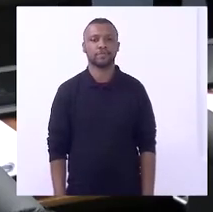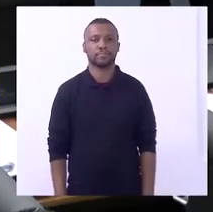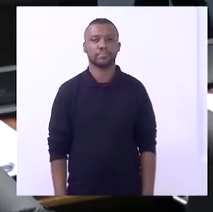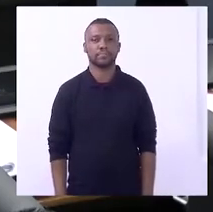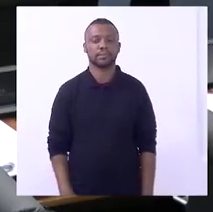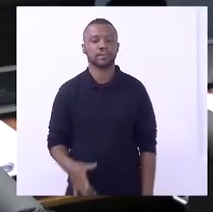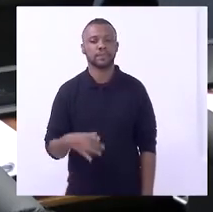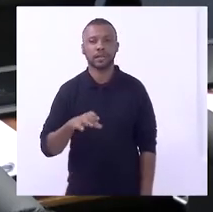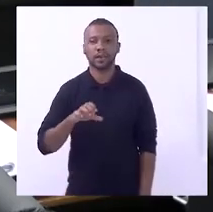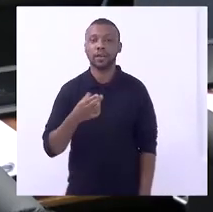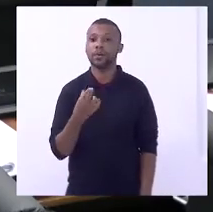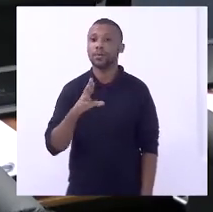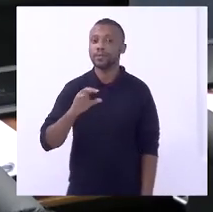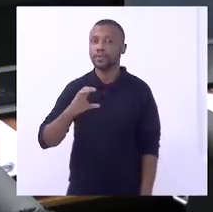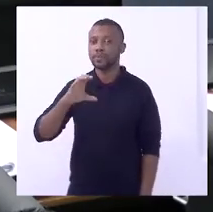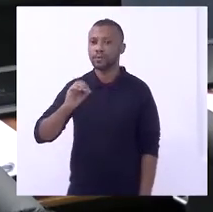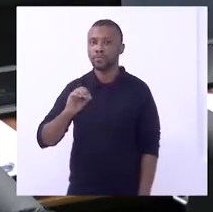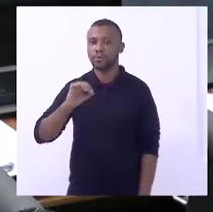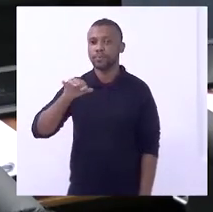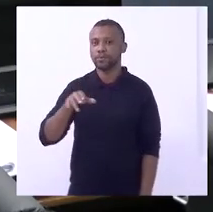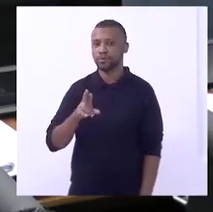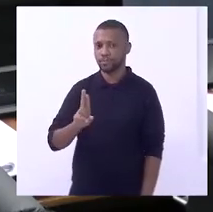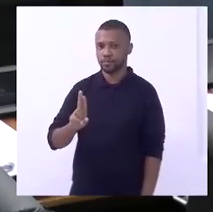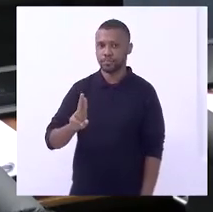Deputado Eurico Júnior.